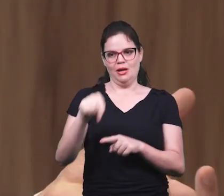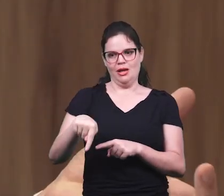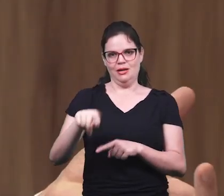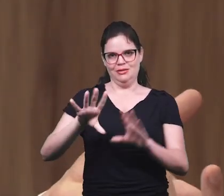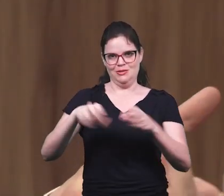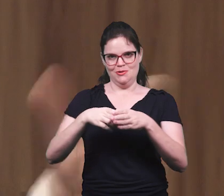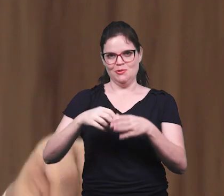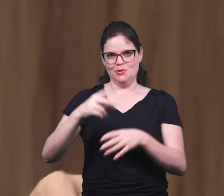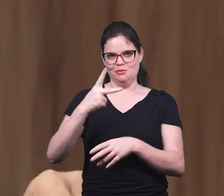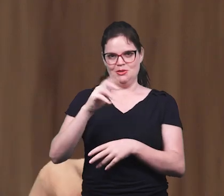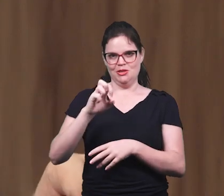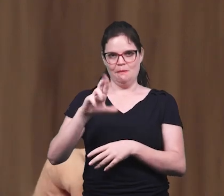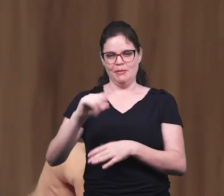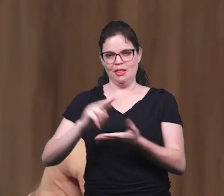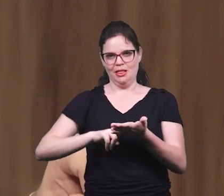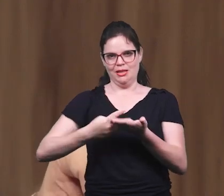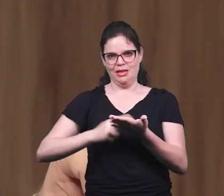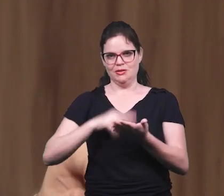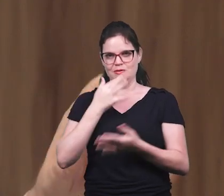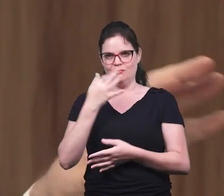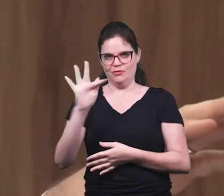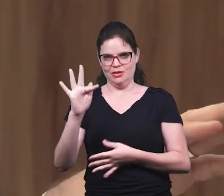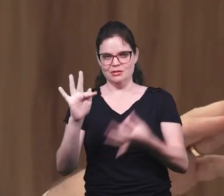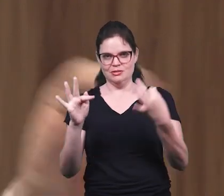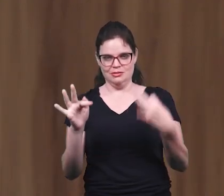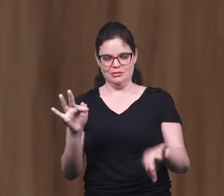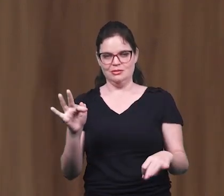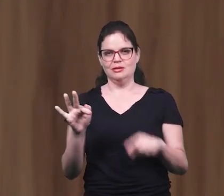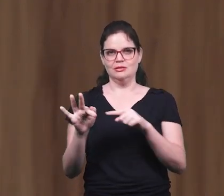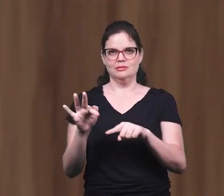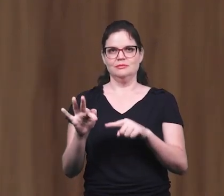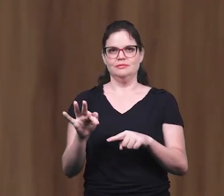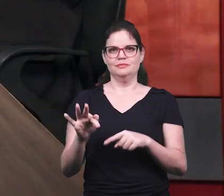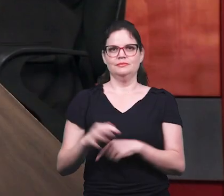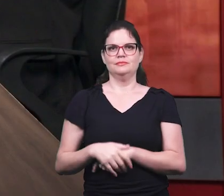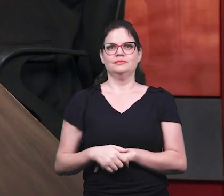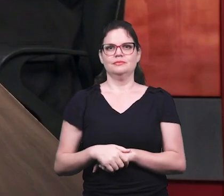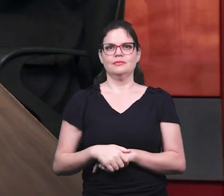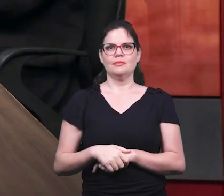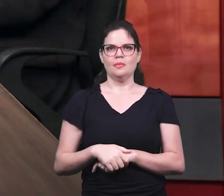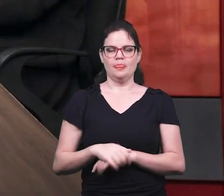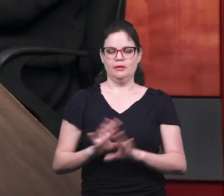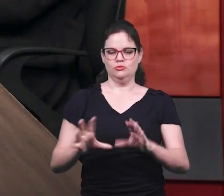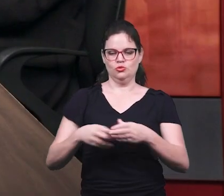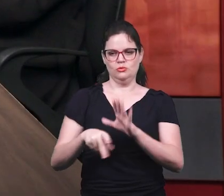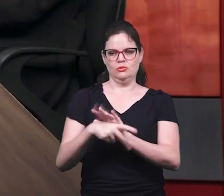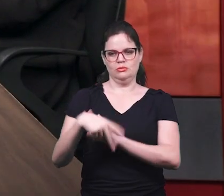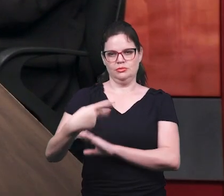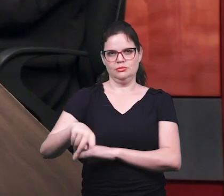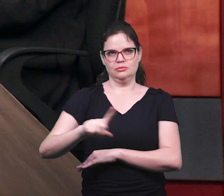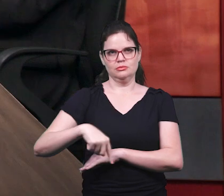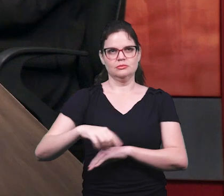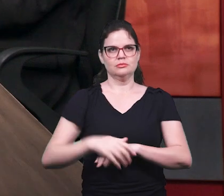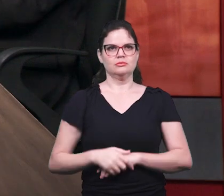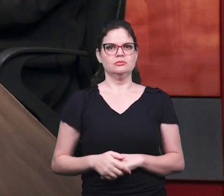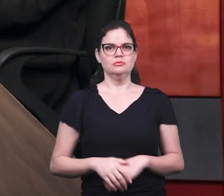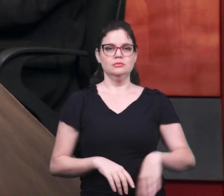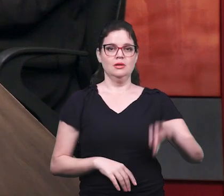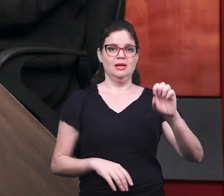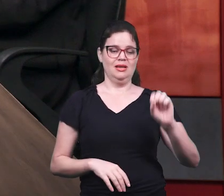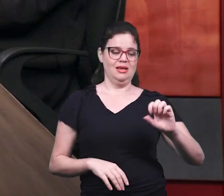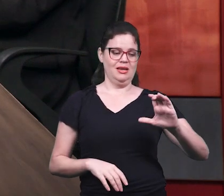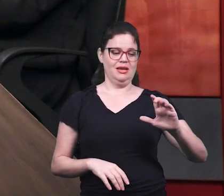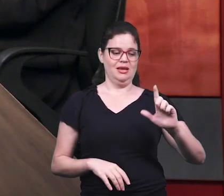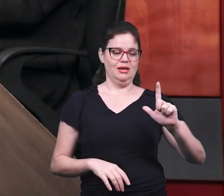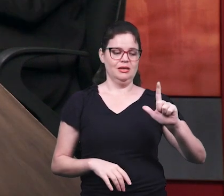Bíblia para o francês, não é isso, pastor Ian? Isso, citou, né? O francês provincial ali da região dele. O Wycliffe já faz o seguinte,